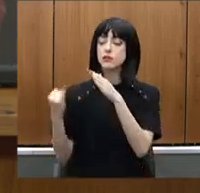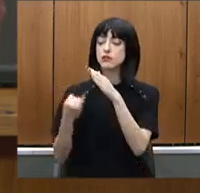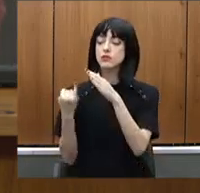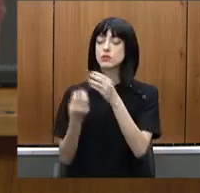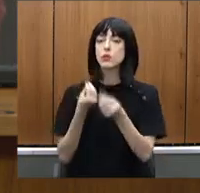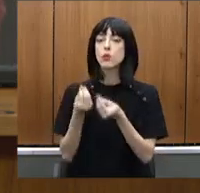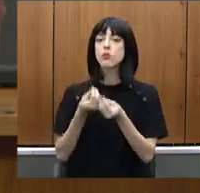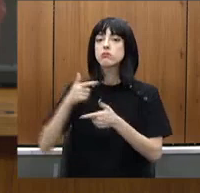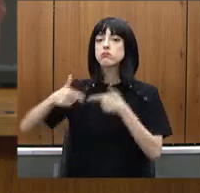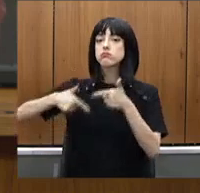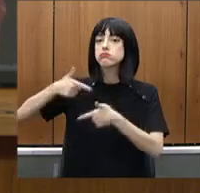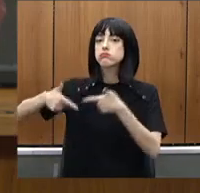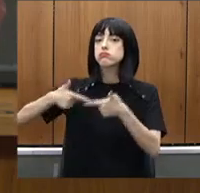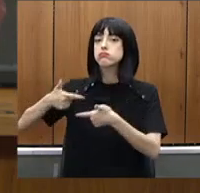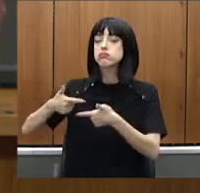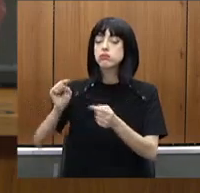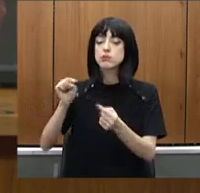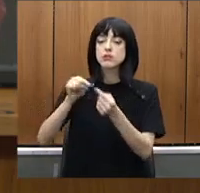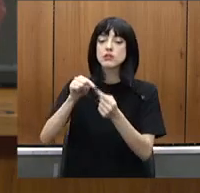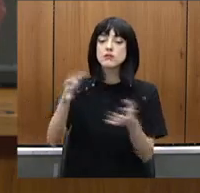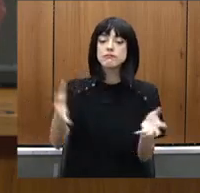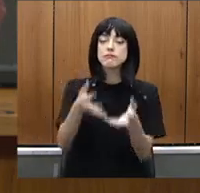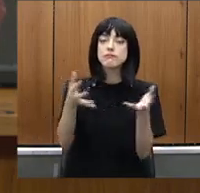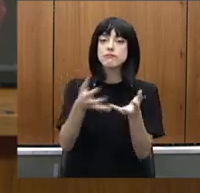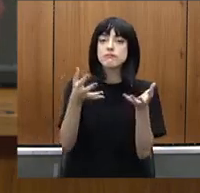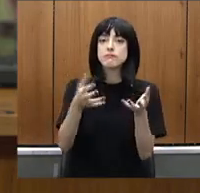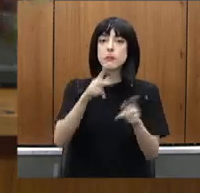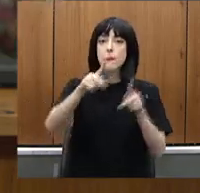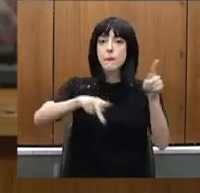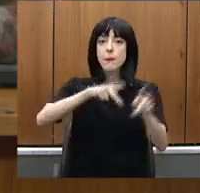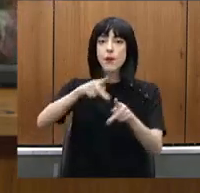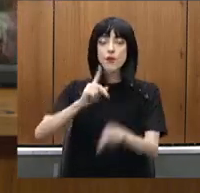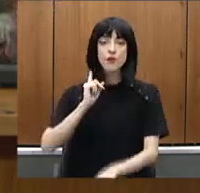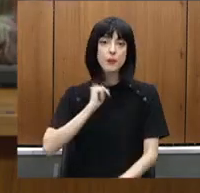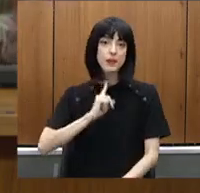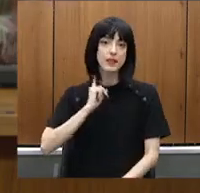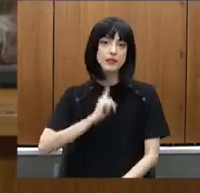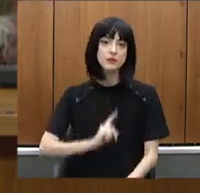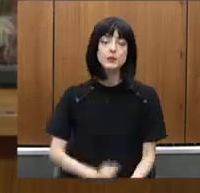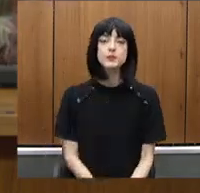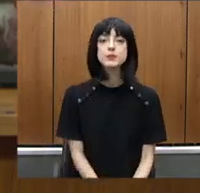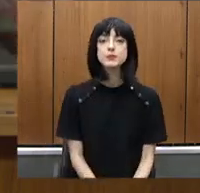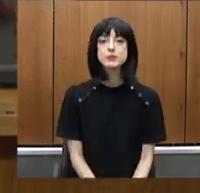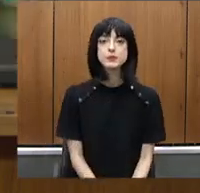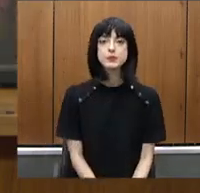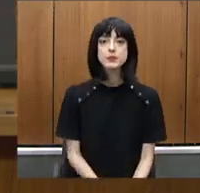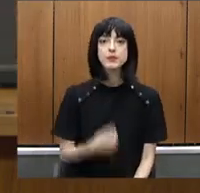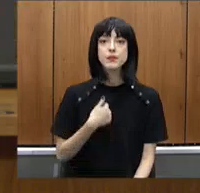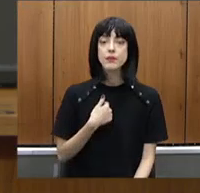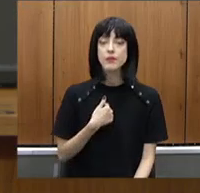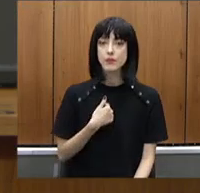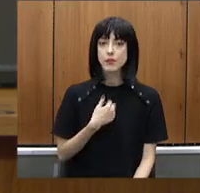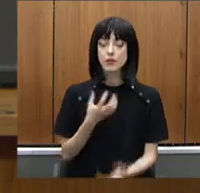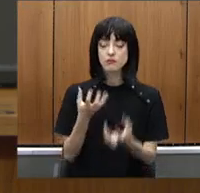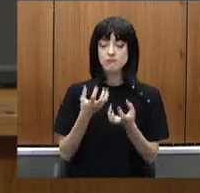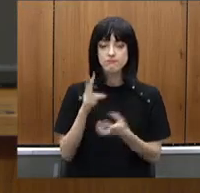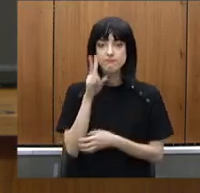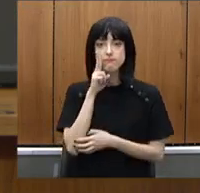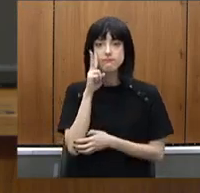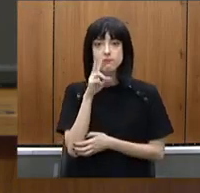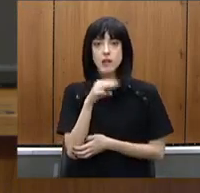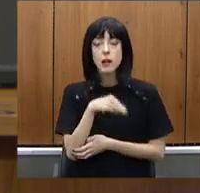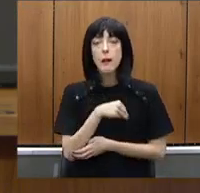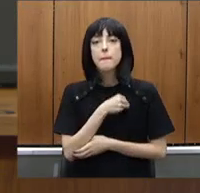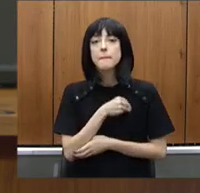em favor do Povo Mineiro queria dizer que tá na missão da Polícia Militar né está prevista na nossa